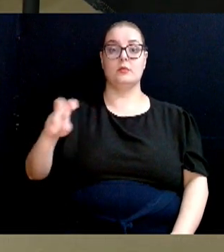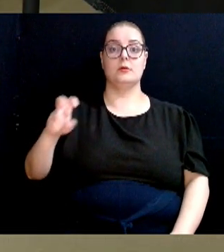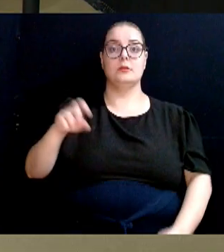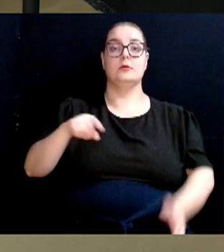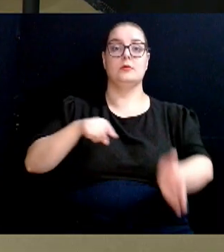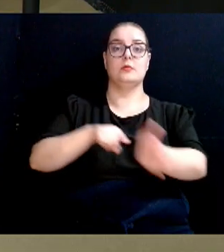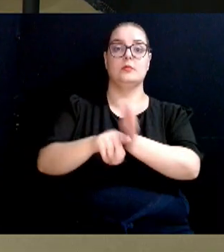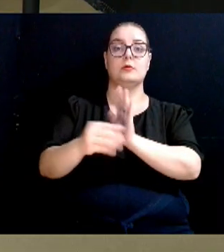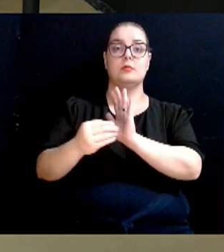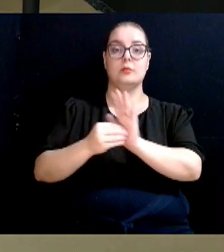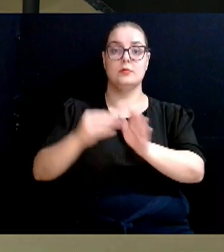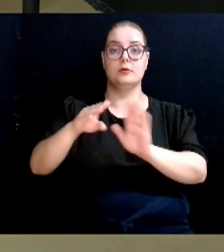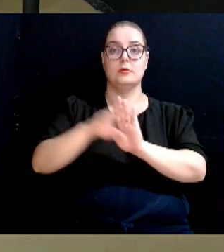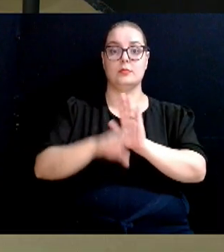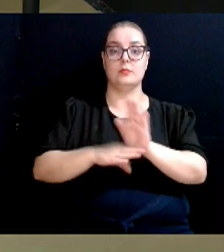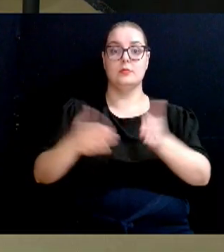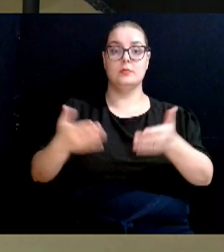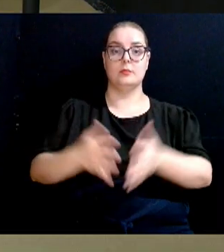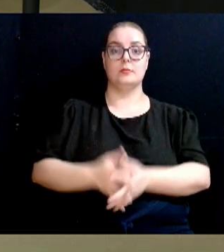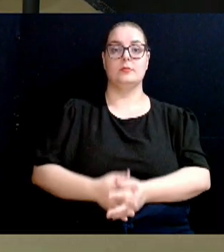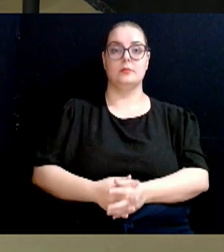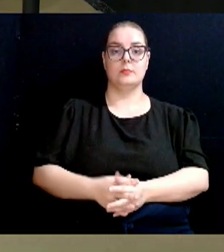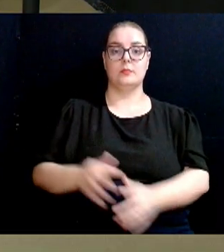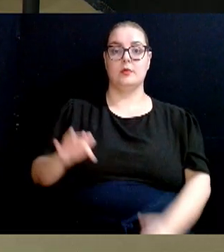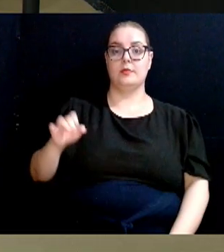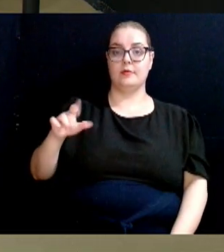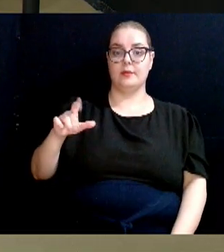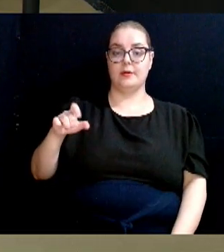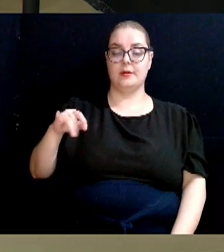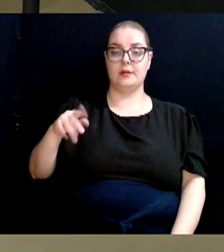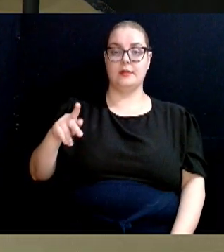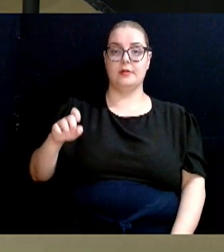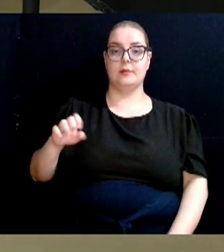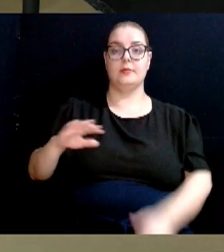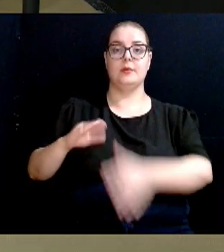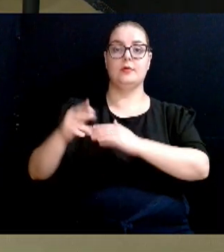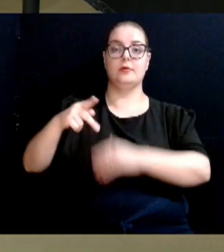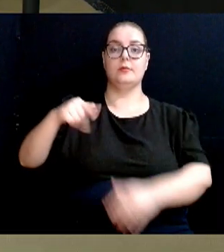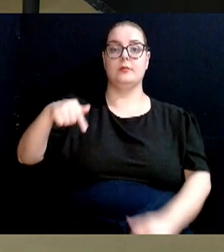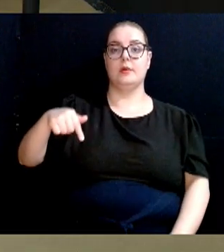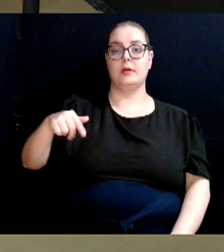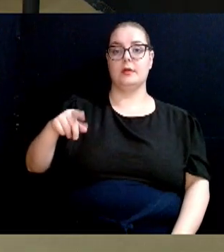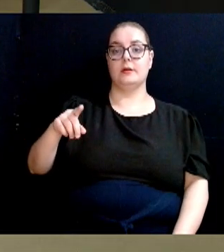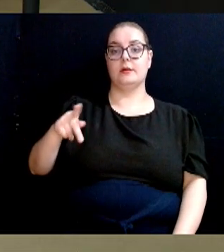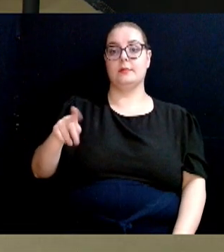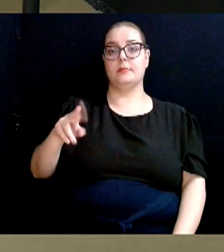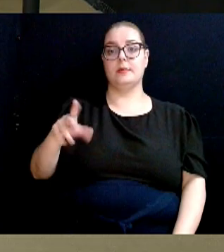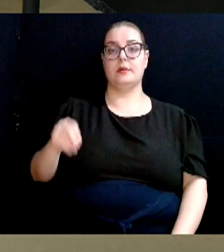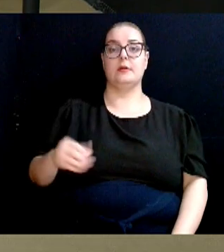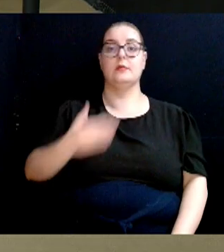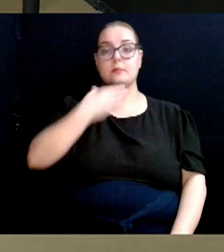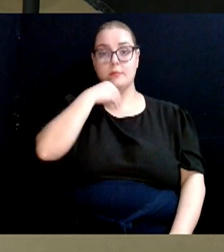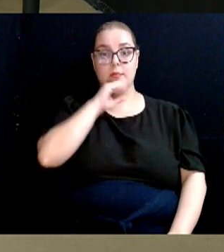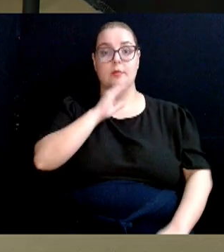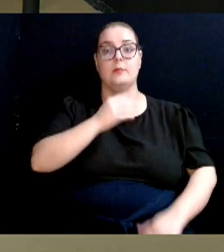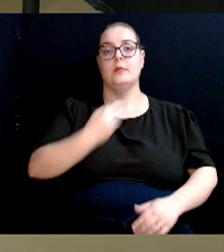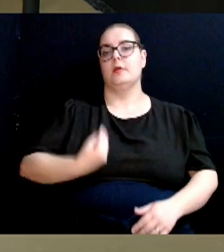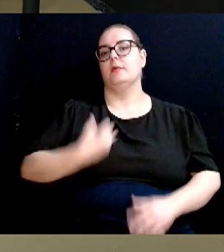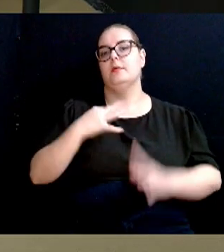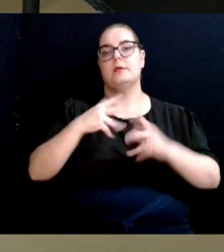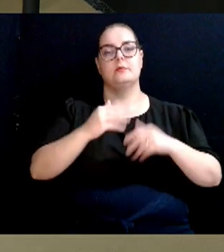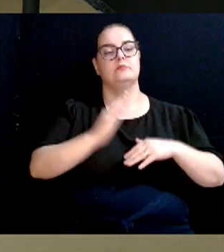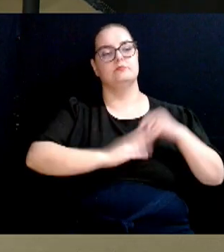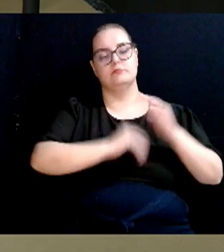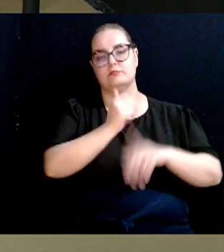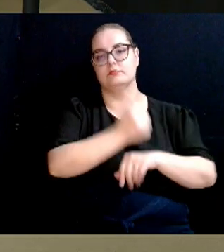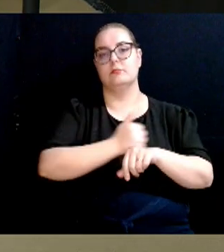de hoje. Vamos ver, Felipe Souza, do Parque Prado. Meu pai trabalhou a vida inteira na mesma profissão e sente que perdeu parte